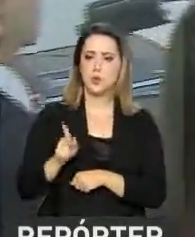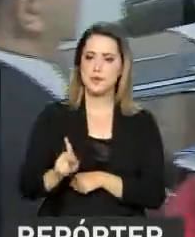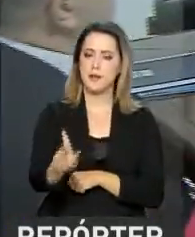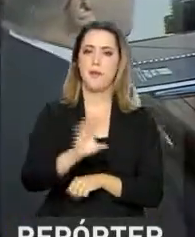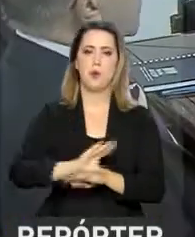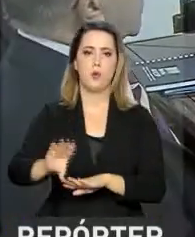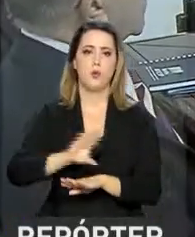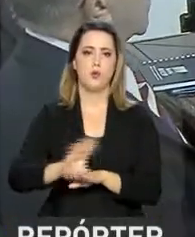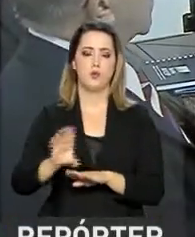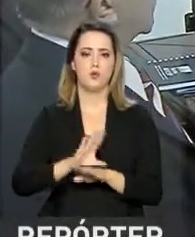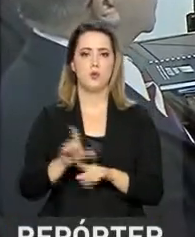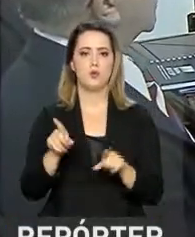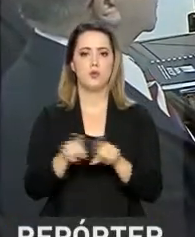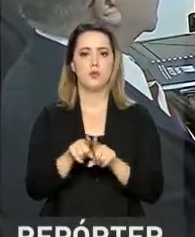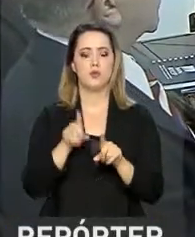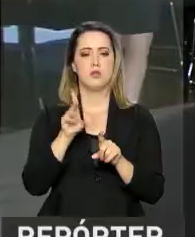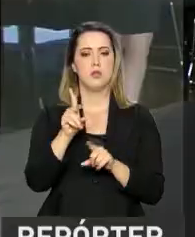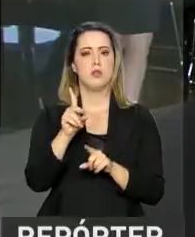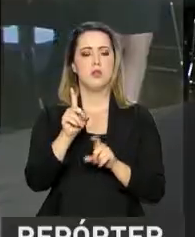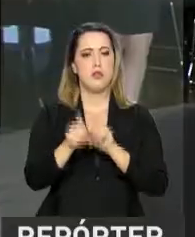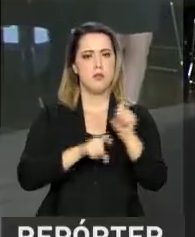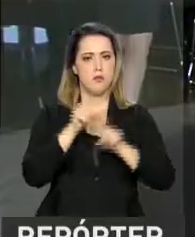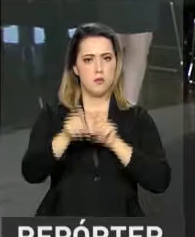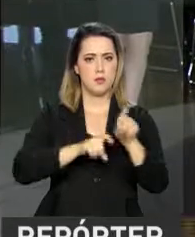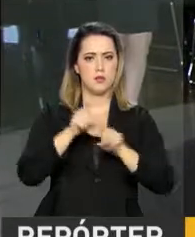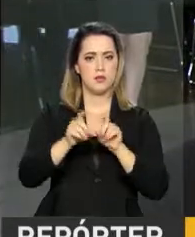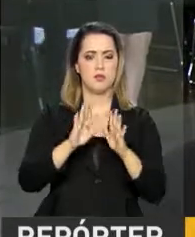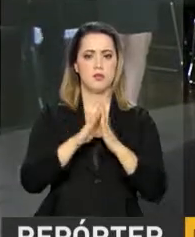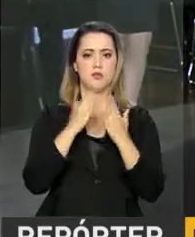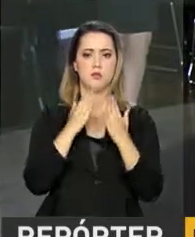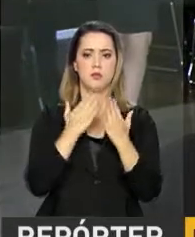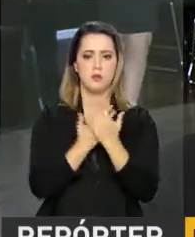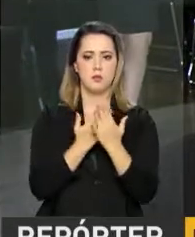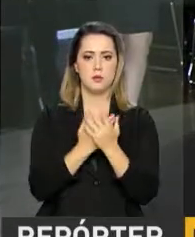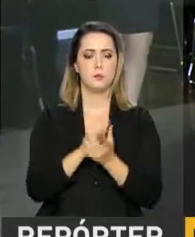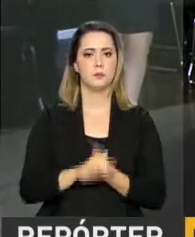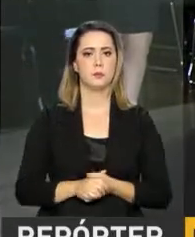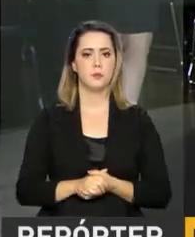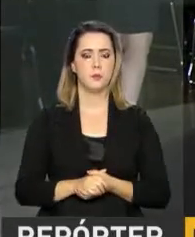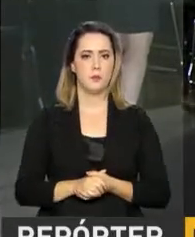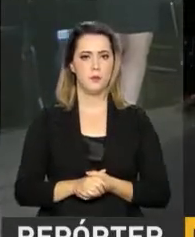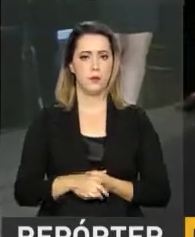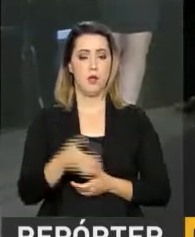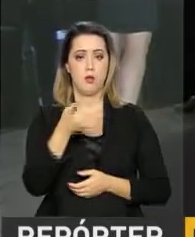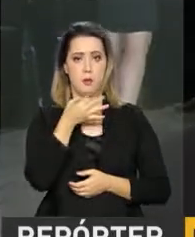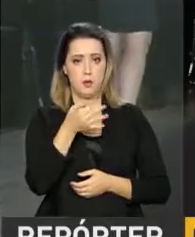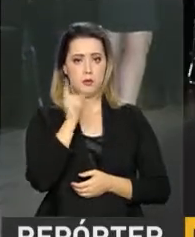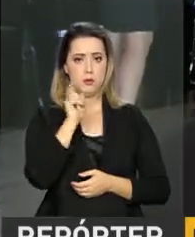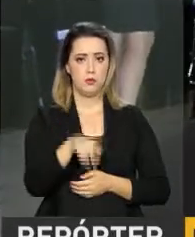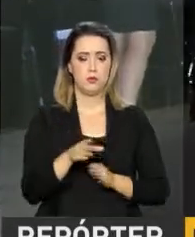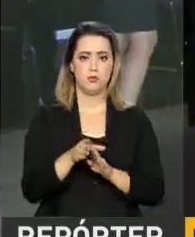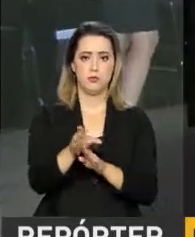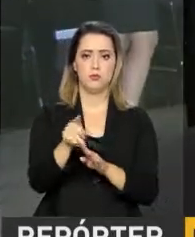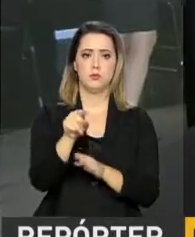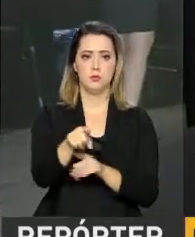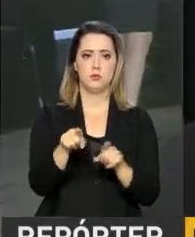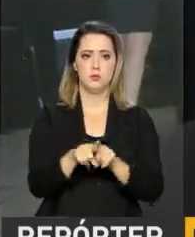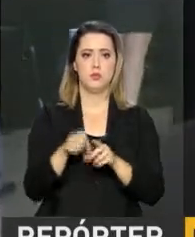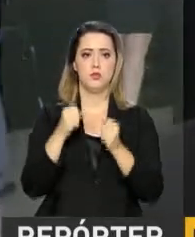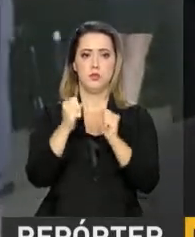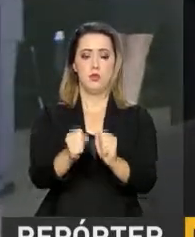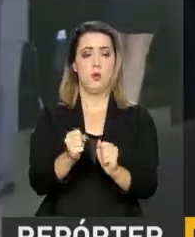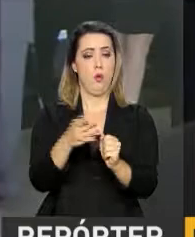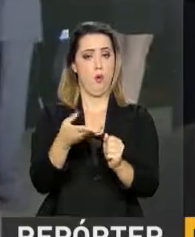a digitalização das escolas. Nós estamos satisfeitos. Eu acho que as sugestões foram